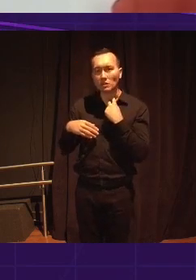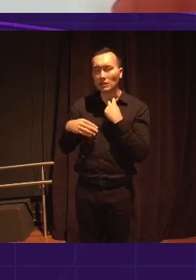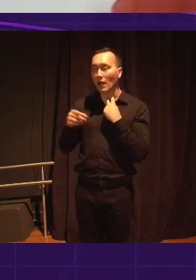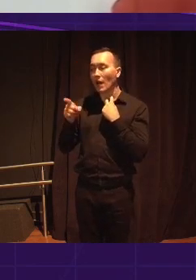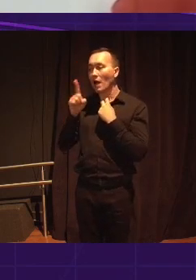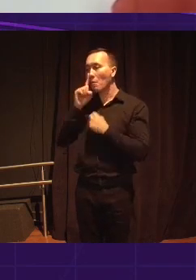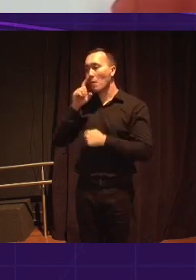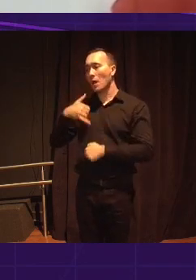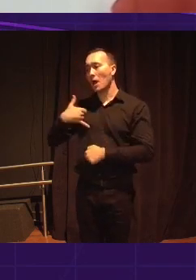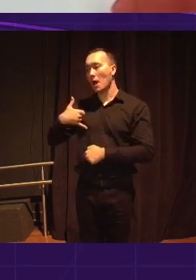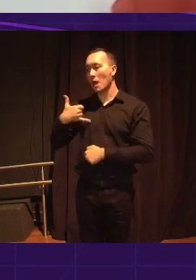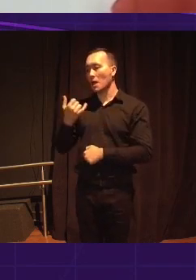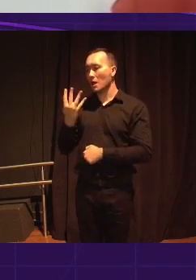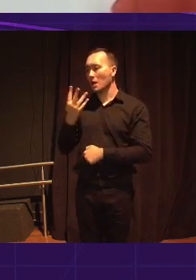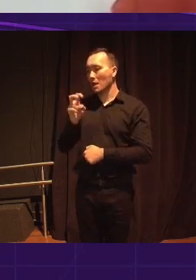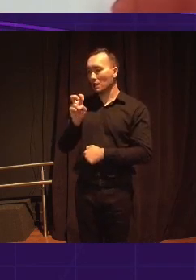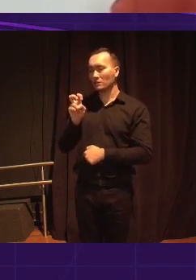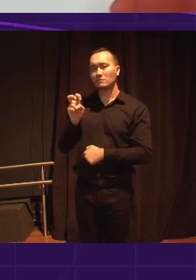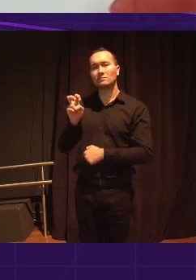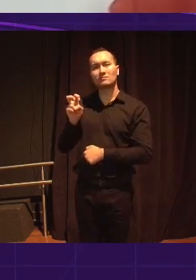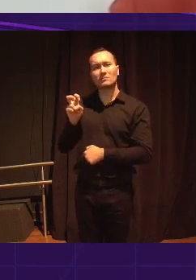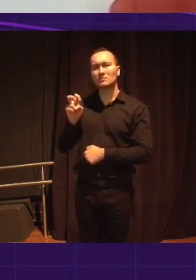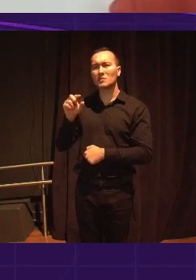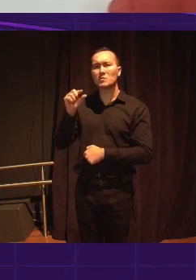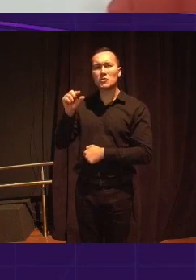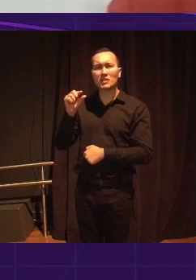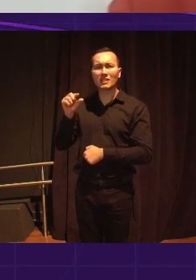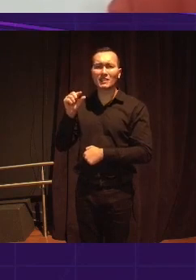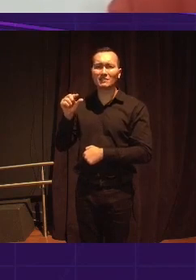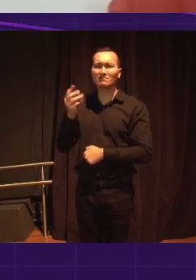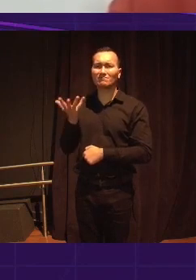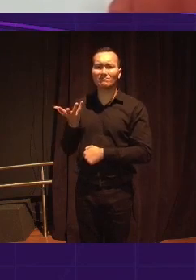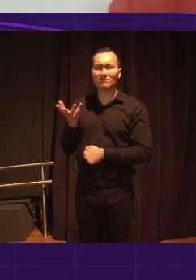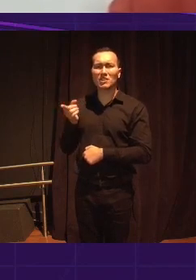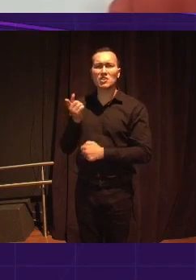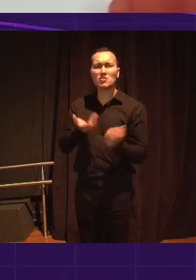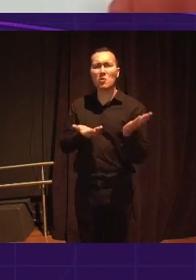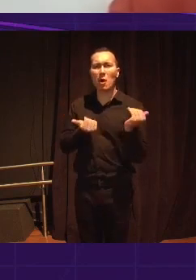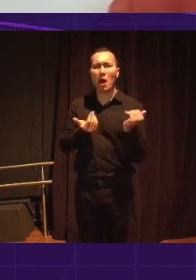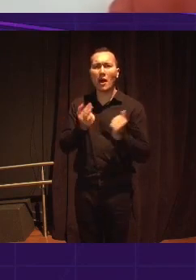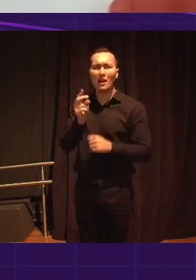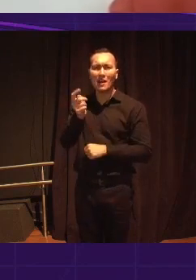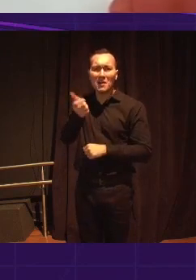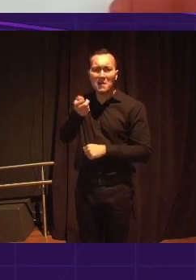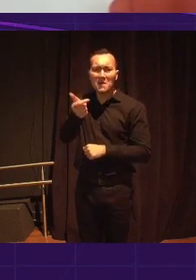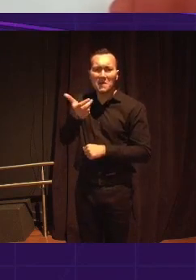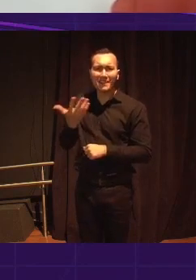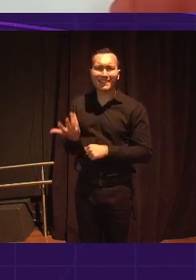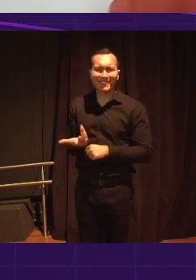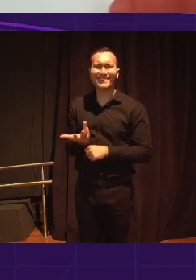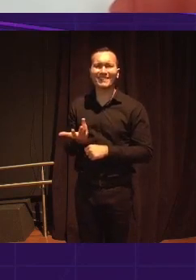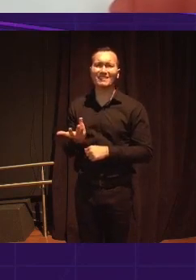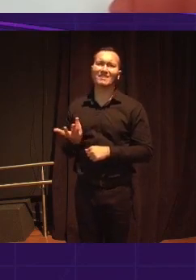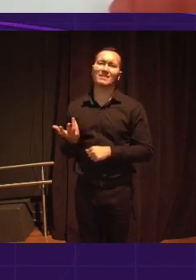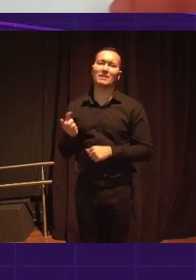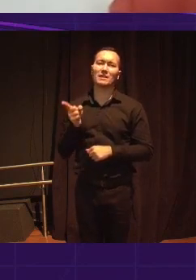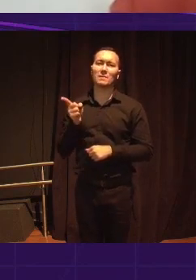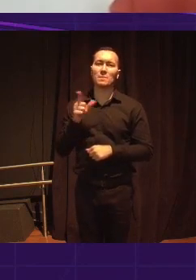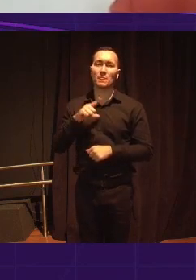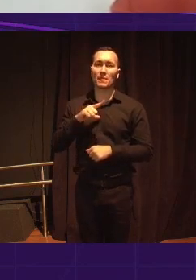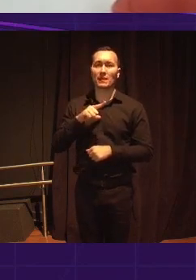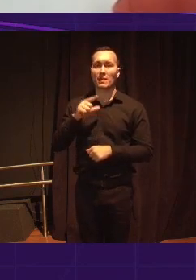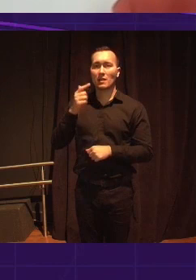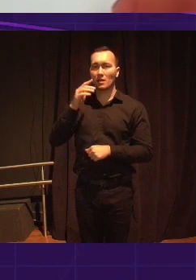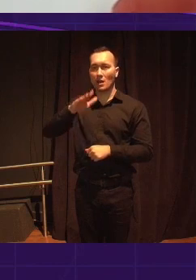45 anos, muito jovem também, com 3 filhas, tendo que, né, pensar na universidade. Eu estava